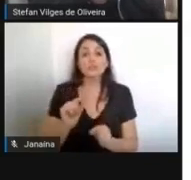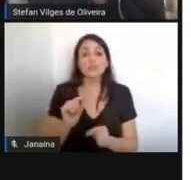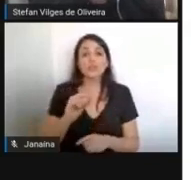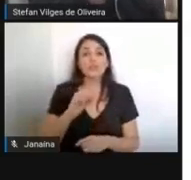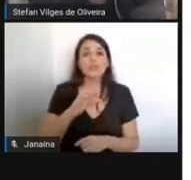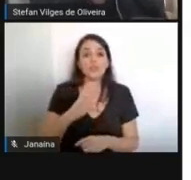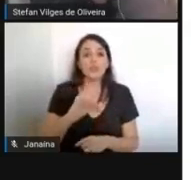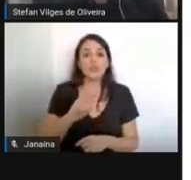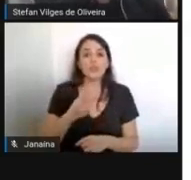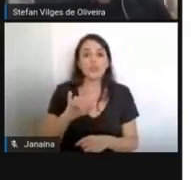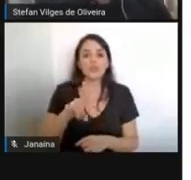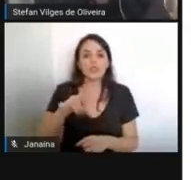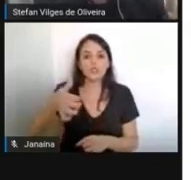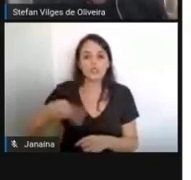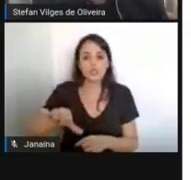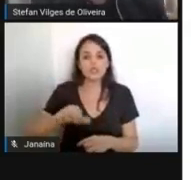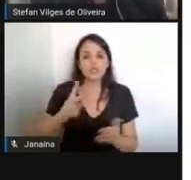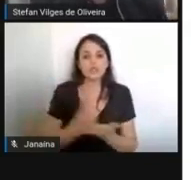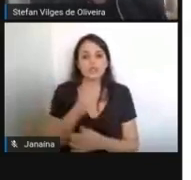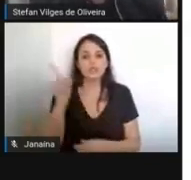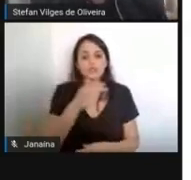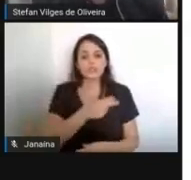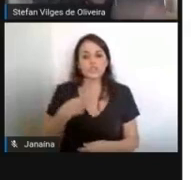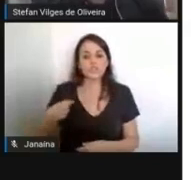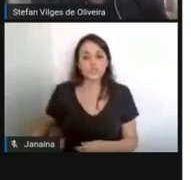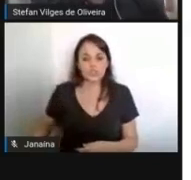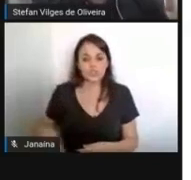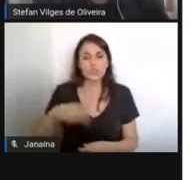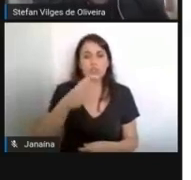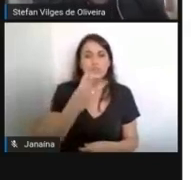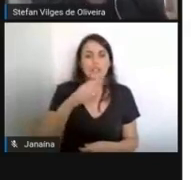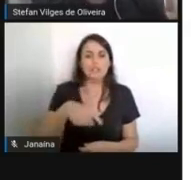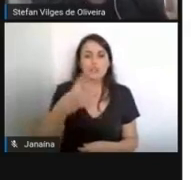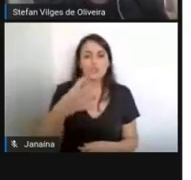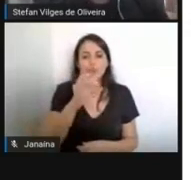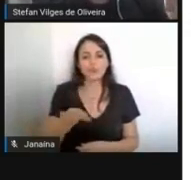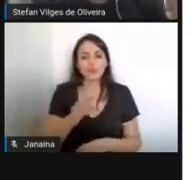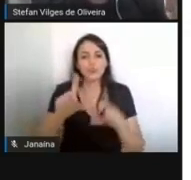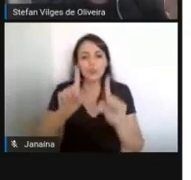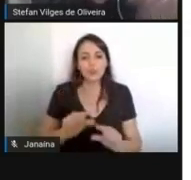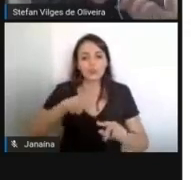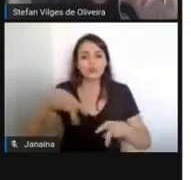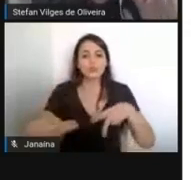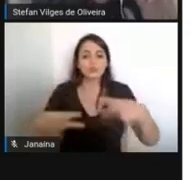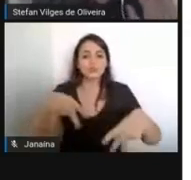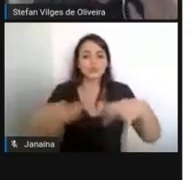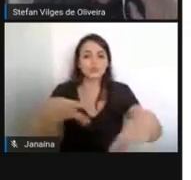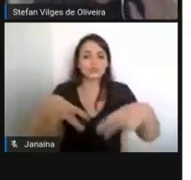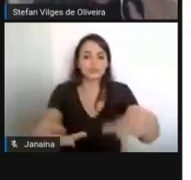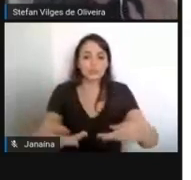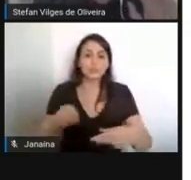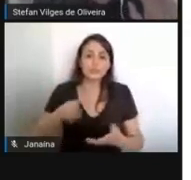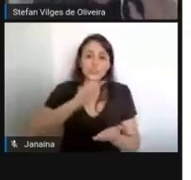com uma letalidade menor, né, com uma média de 3,4%. Então, esses diferentes coronavírus,